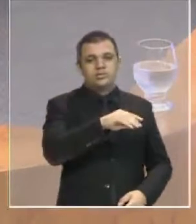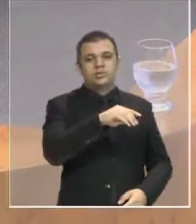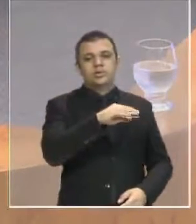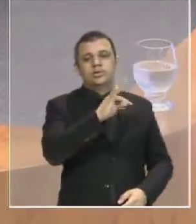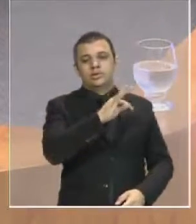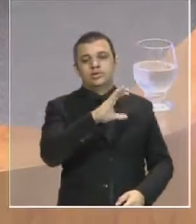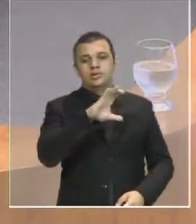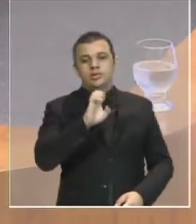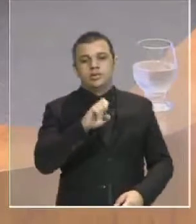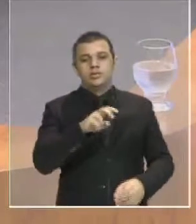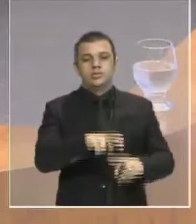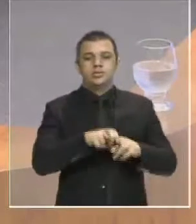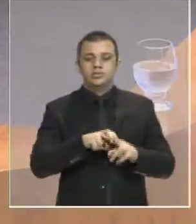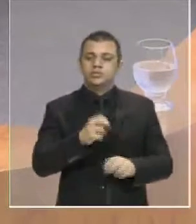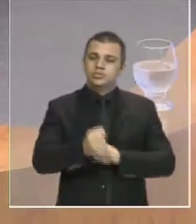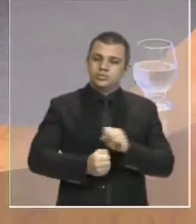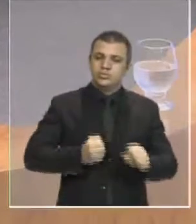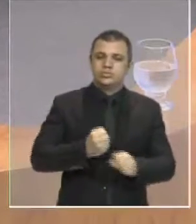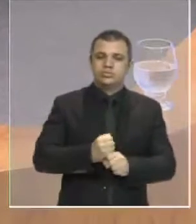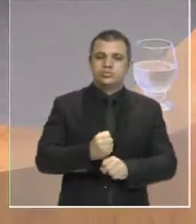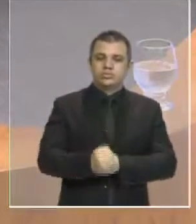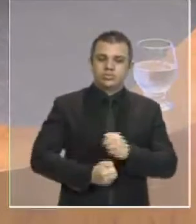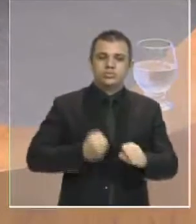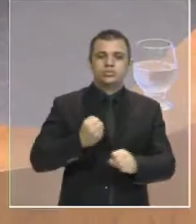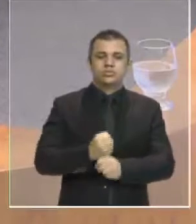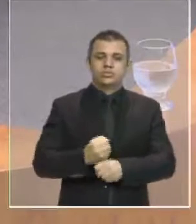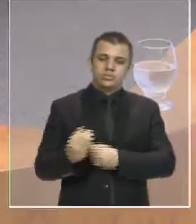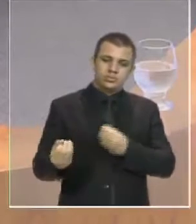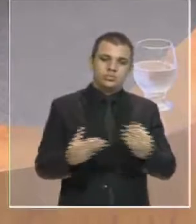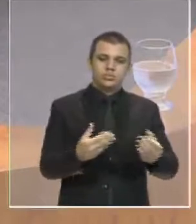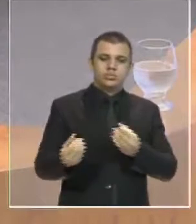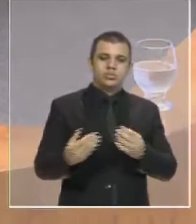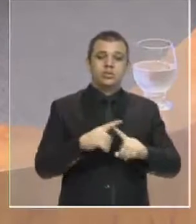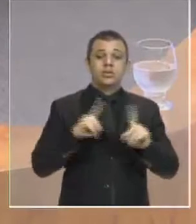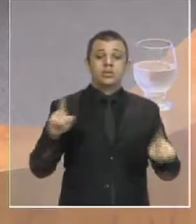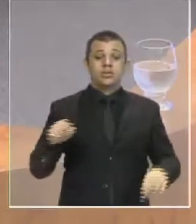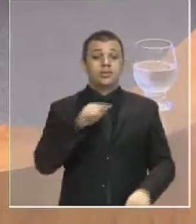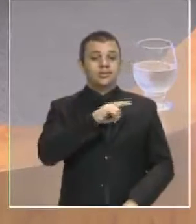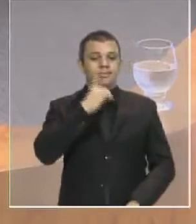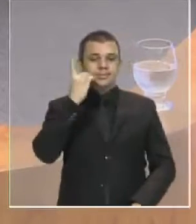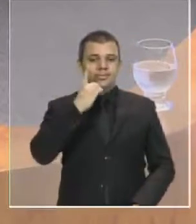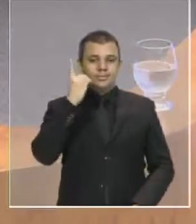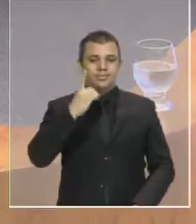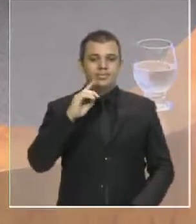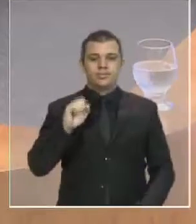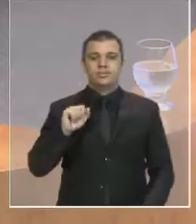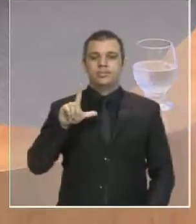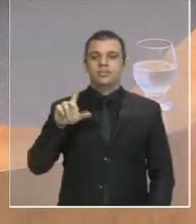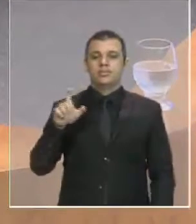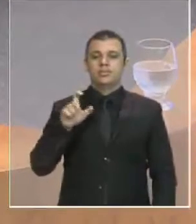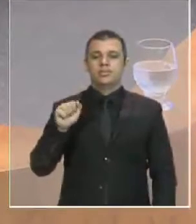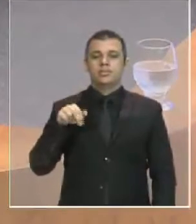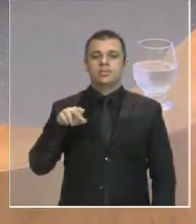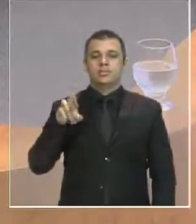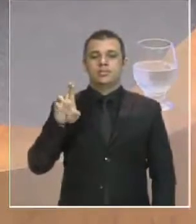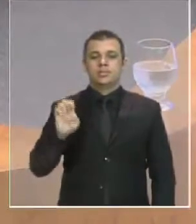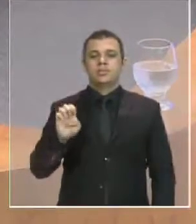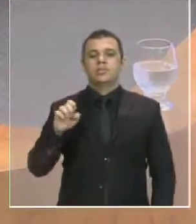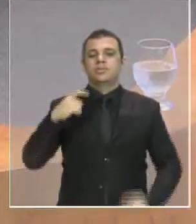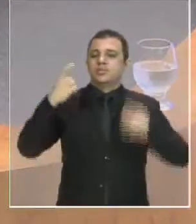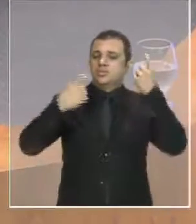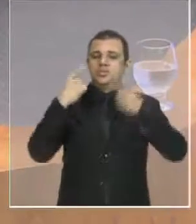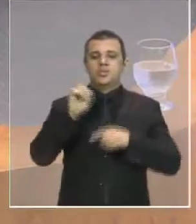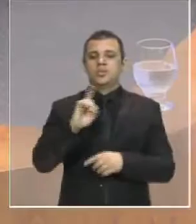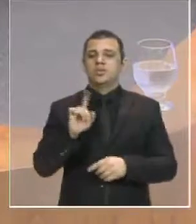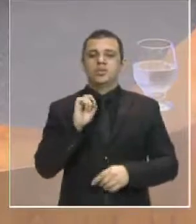feitas anuais. Mas é claro que o deputado Alexandre não está preocupado em, de fato, ver a efetivação do recurso público aplicado.